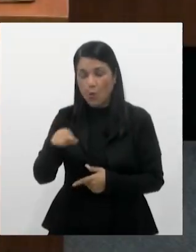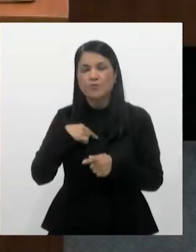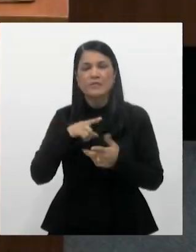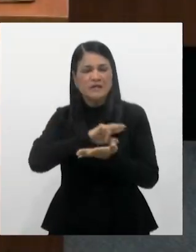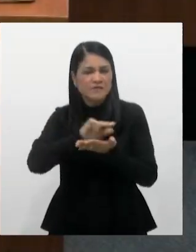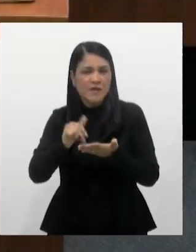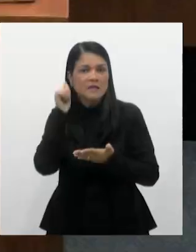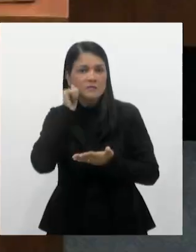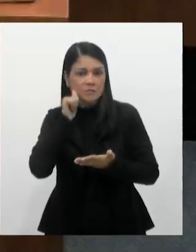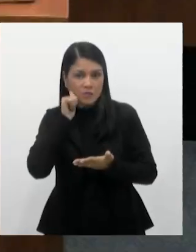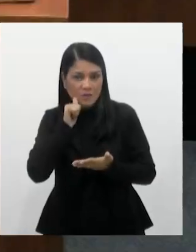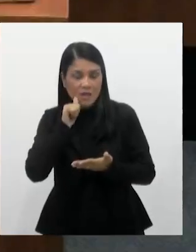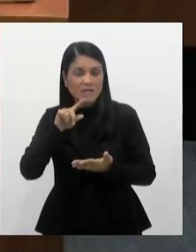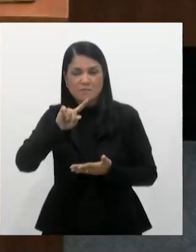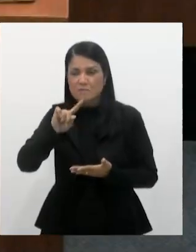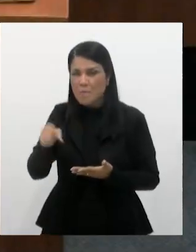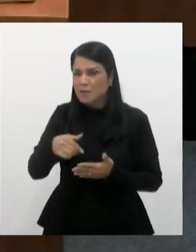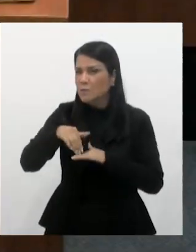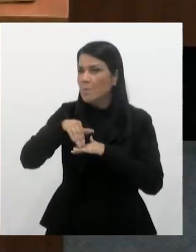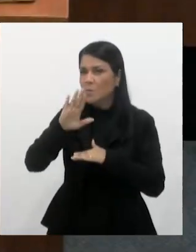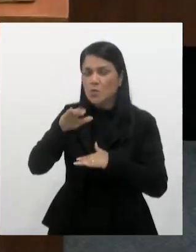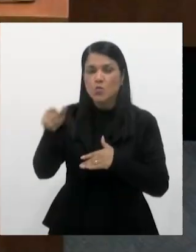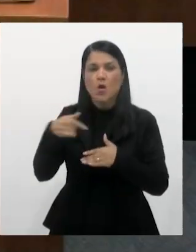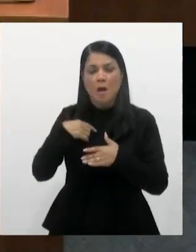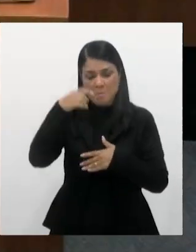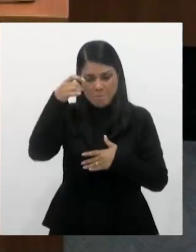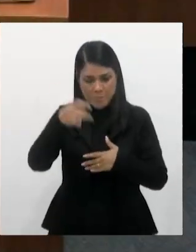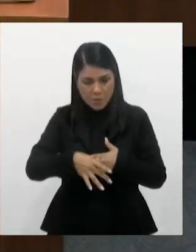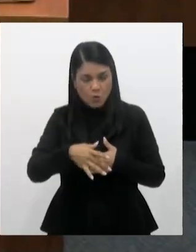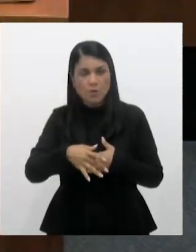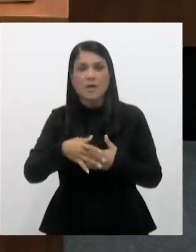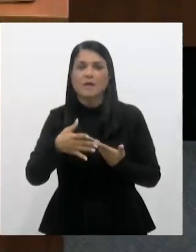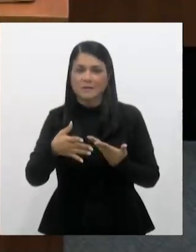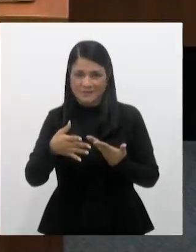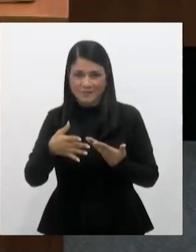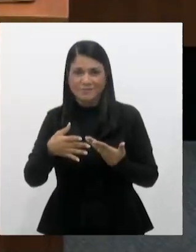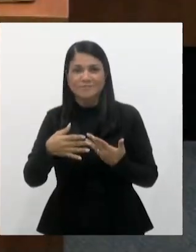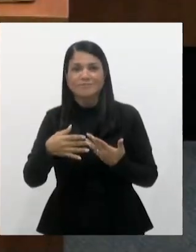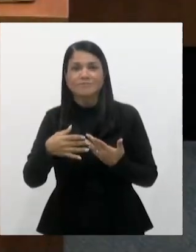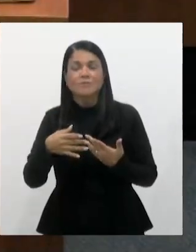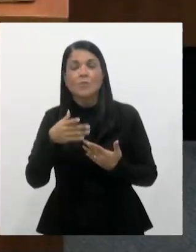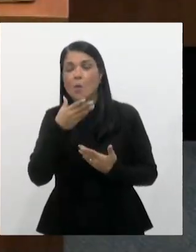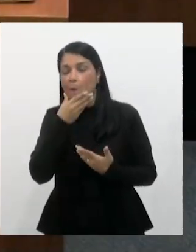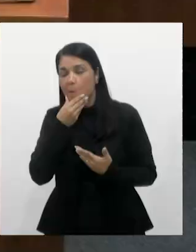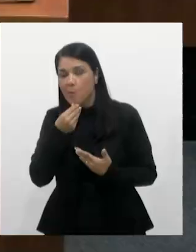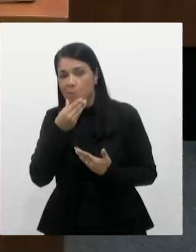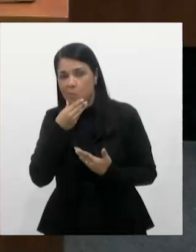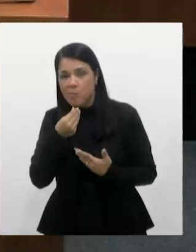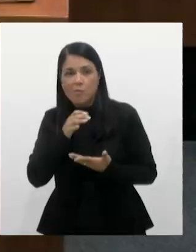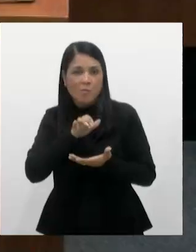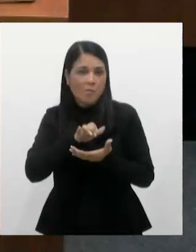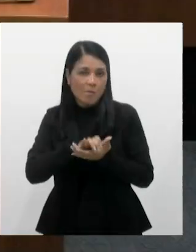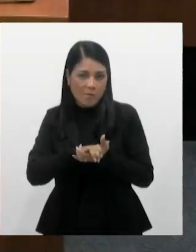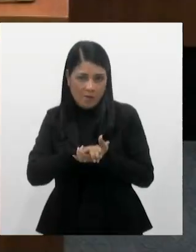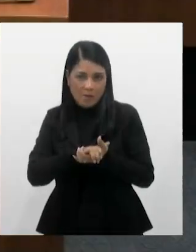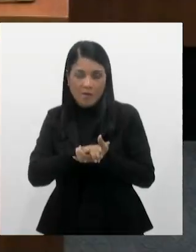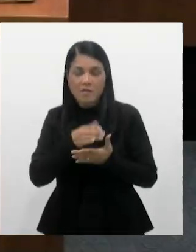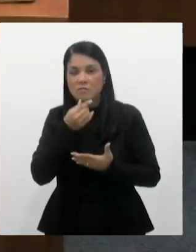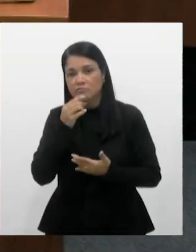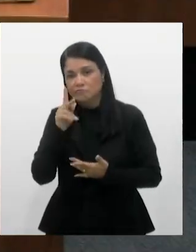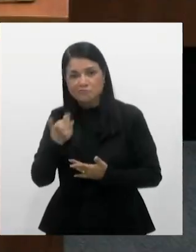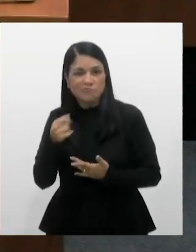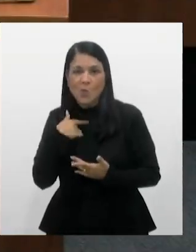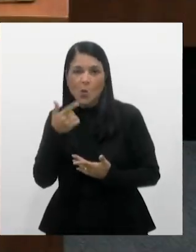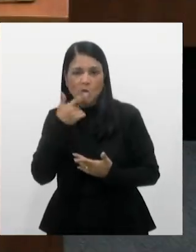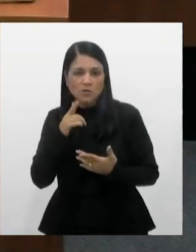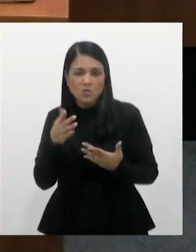no Brasil, que são abandonadas, e aí crianças que são abandonadas porque aquele pai não conseguiu, então, formar esse